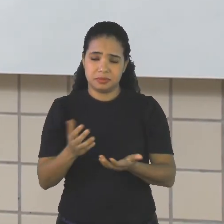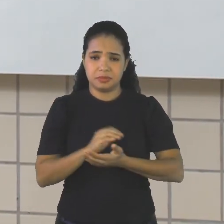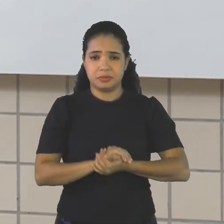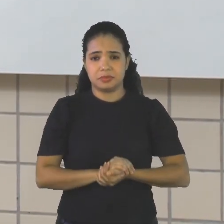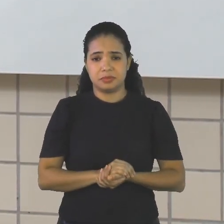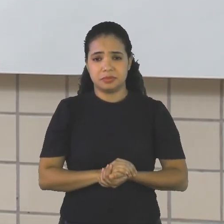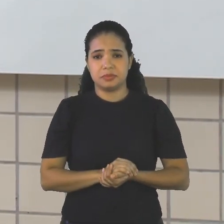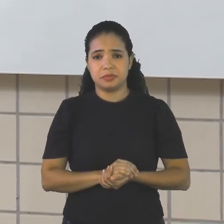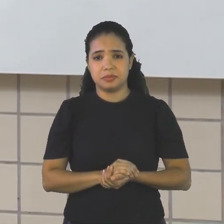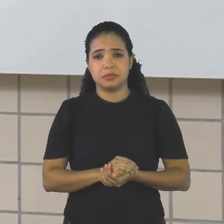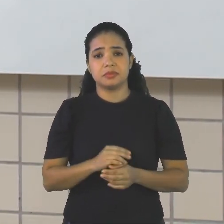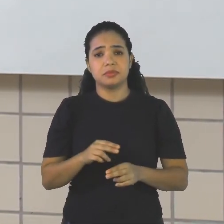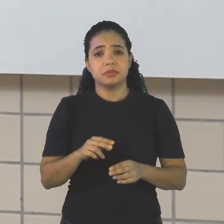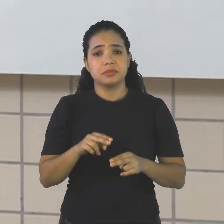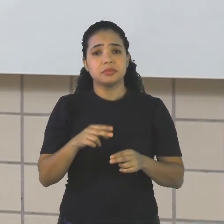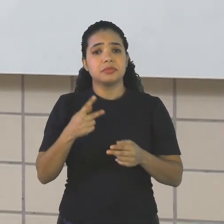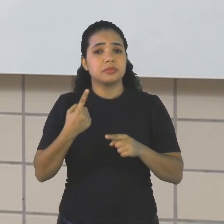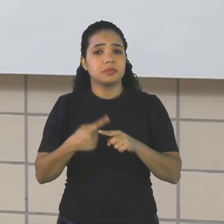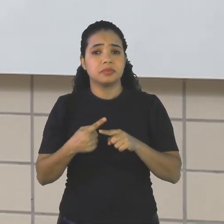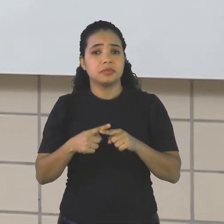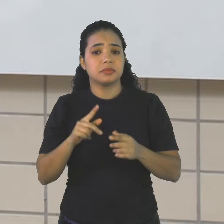E por isso, por que isso aconteceu?